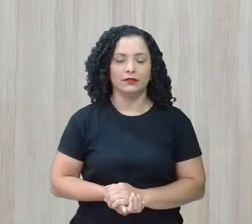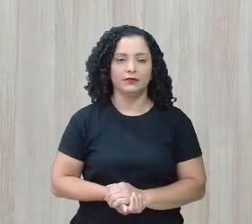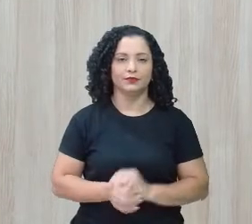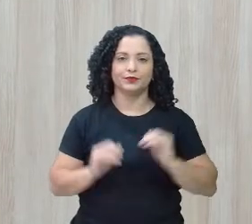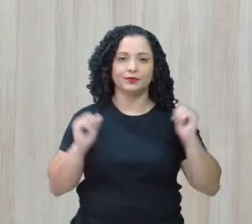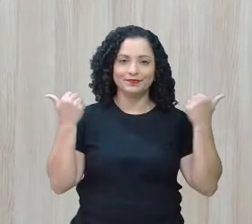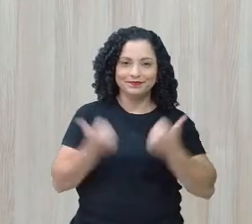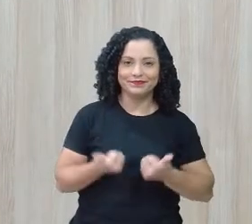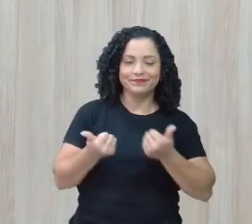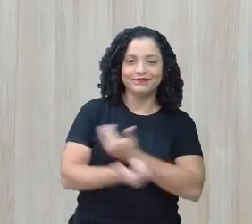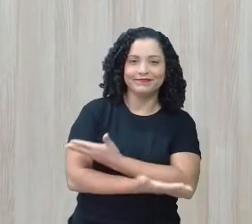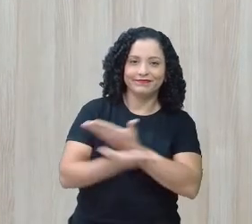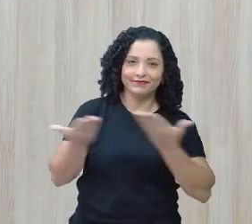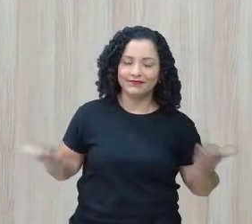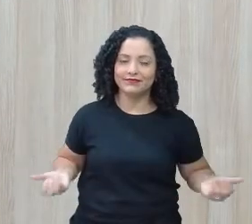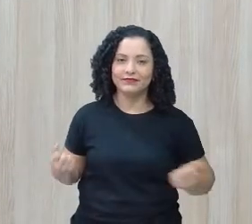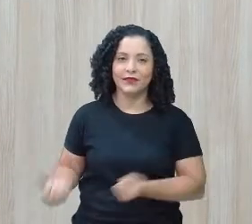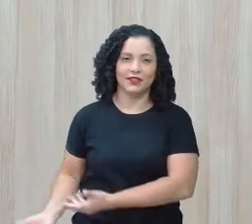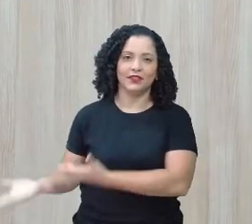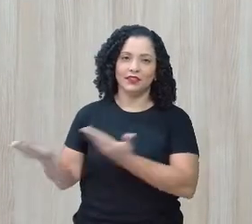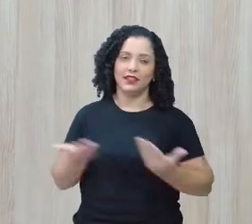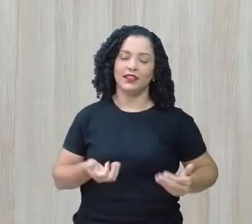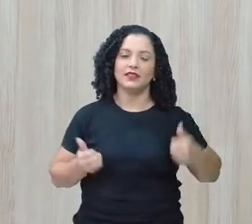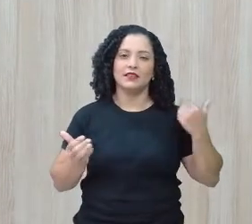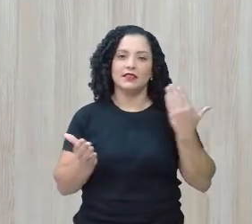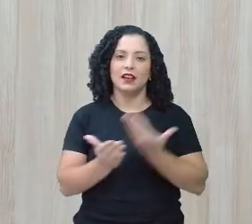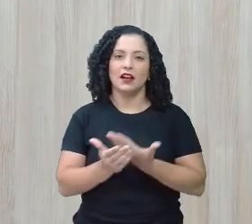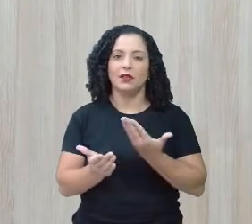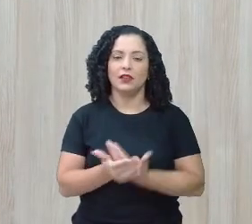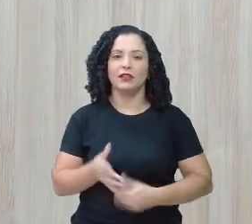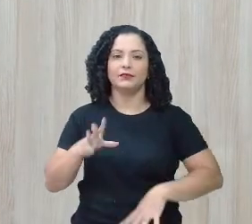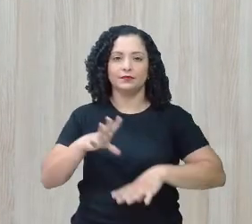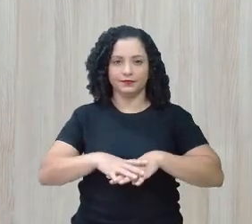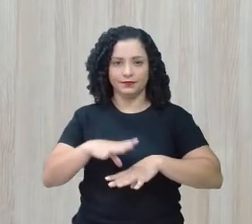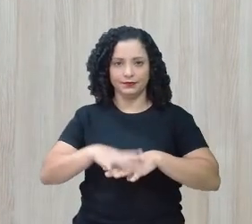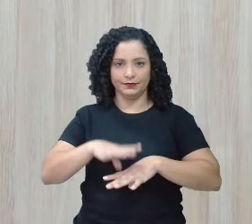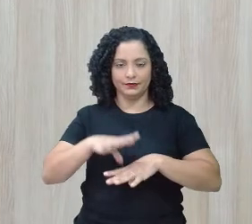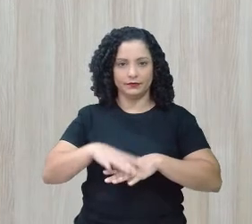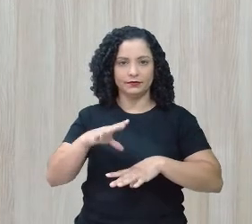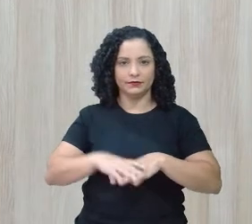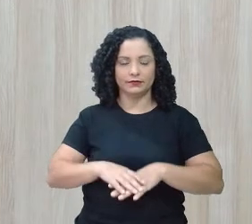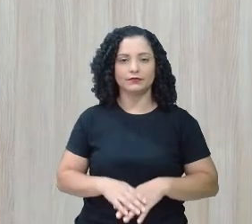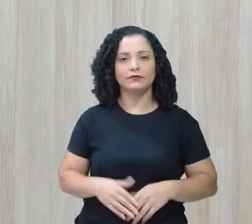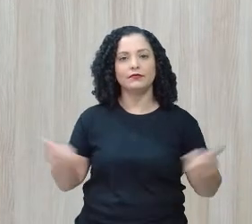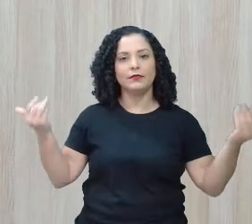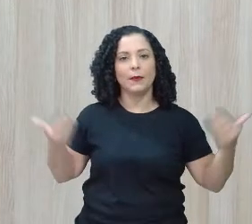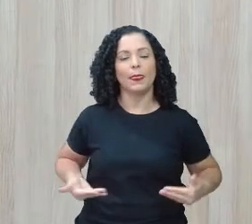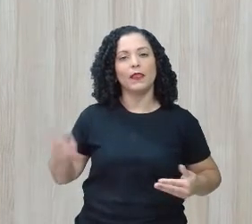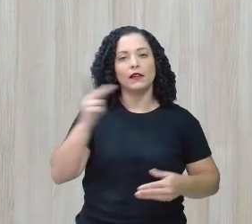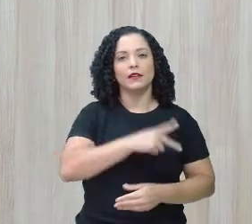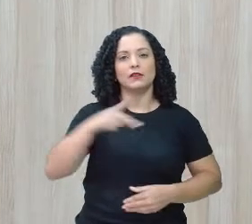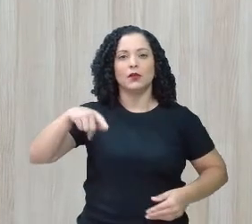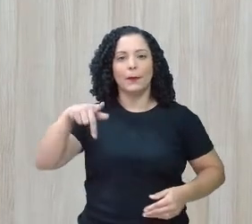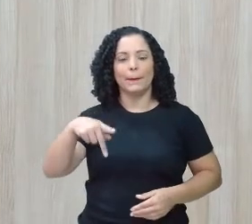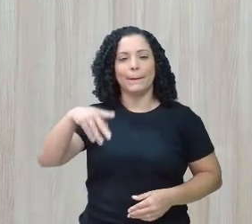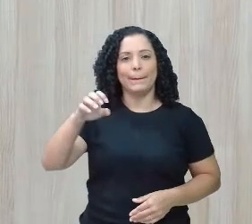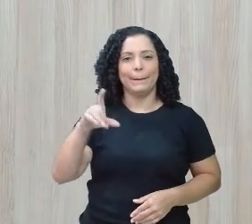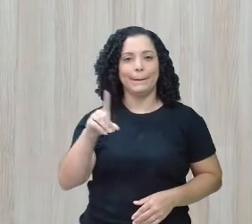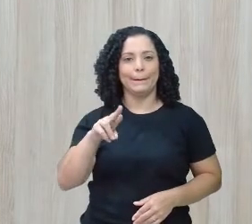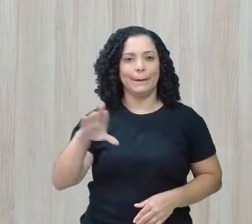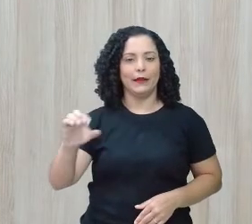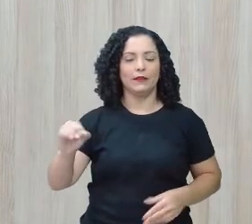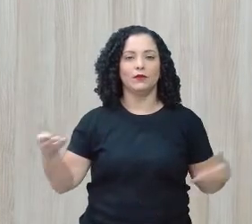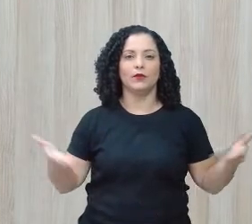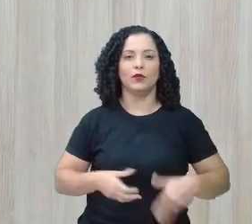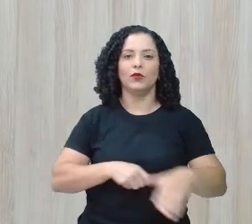Fala galerinha, seja muito bem-vindo a mais uma aula de matemática. Me chamo professor Pedro, estamos aqui para